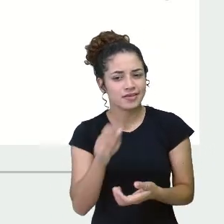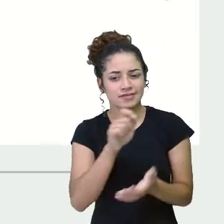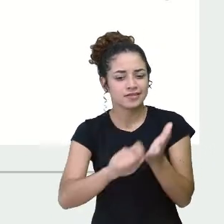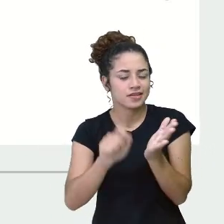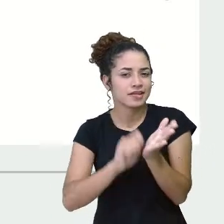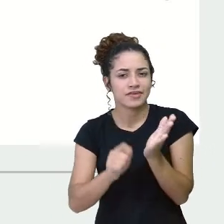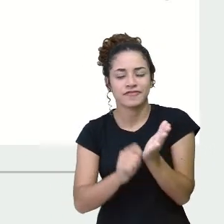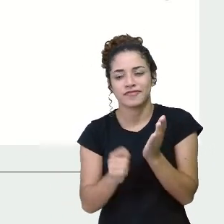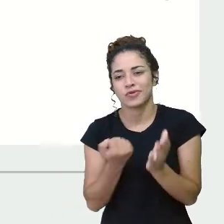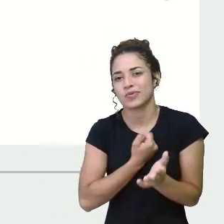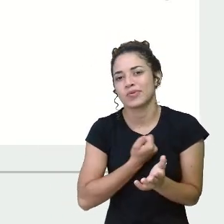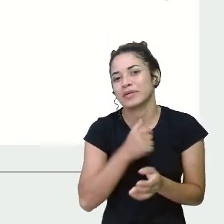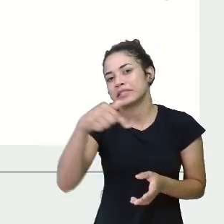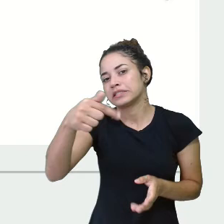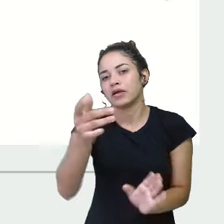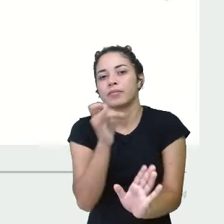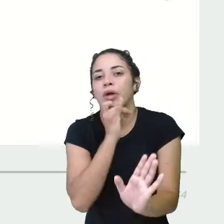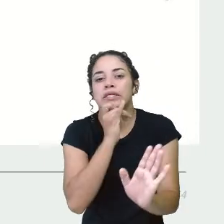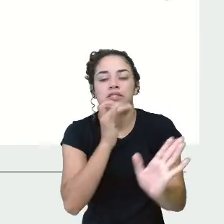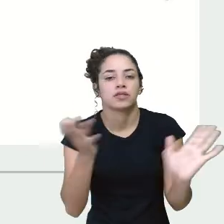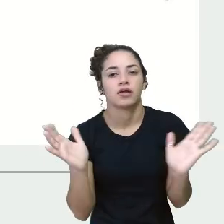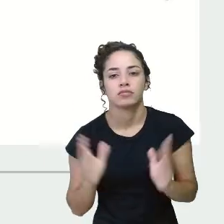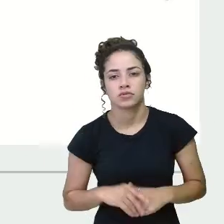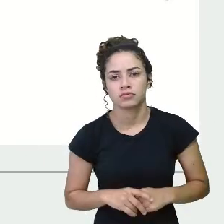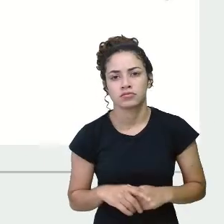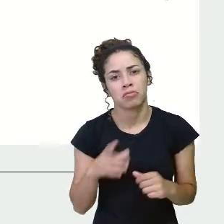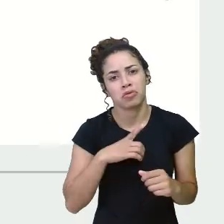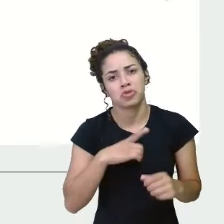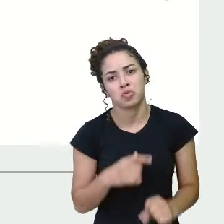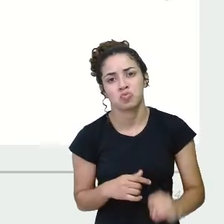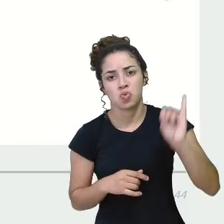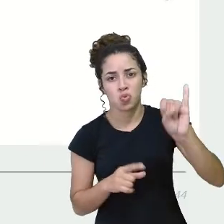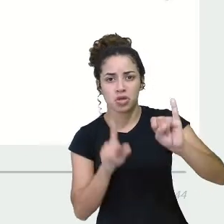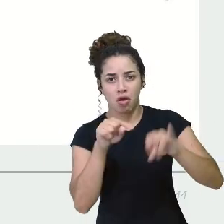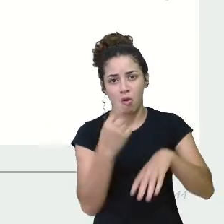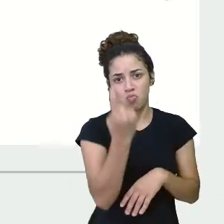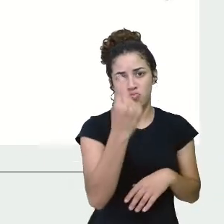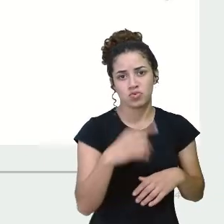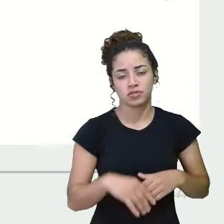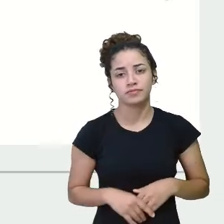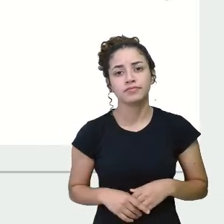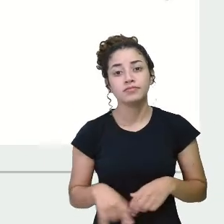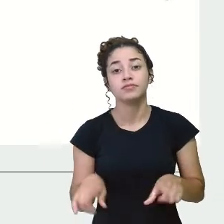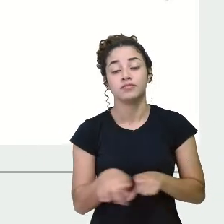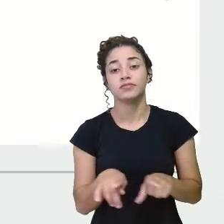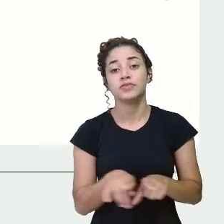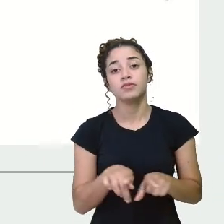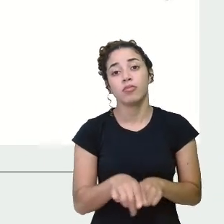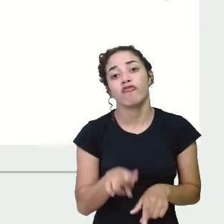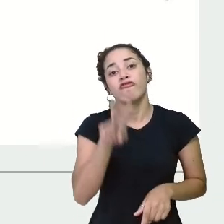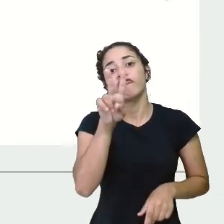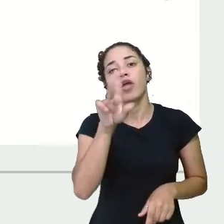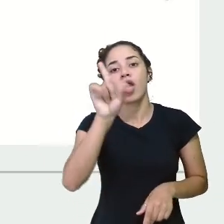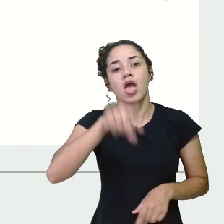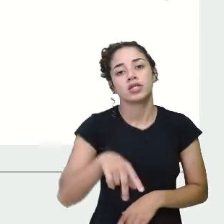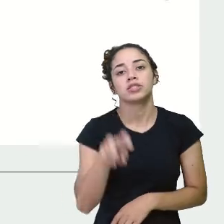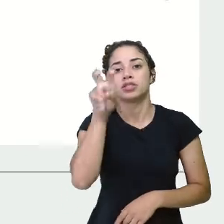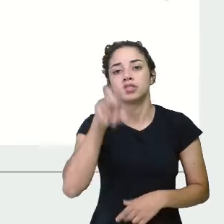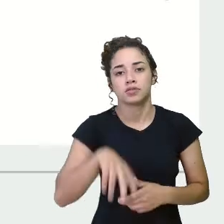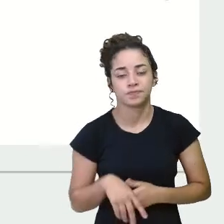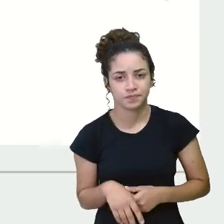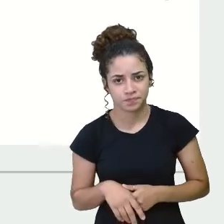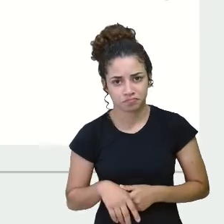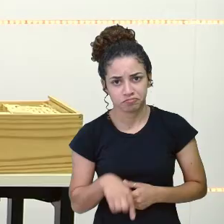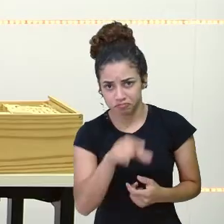exemplo, indagou Pedrinho. Ora, a gente tem o I, que vale 1, e o V, que vale 5. Alguém em casa